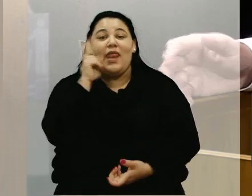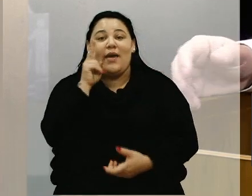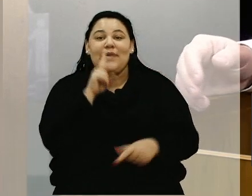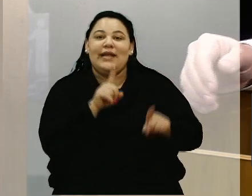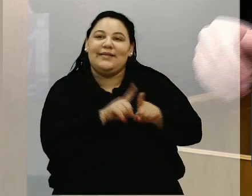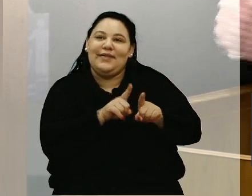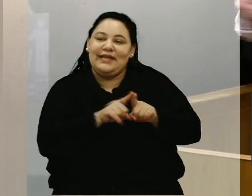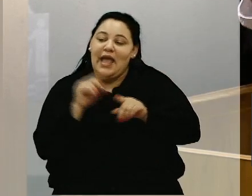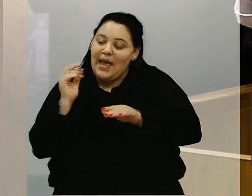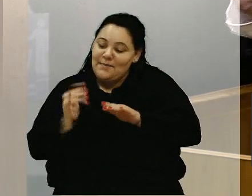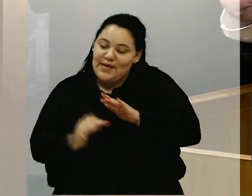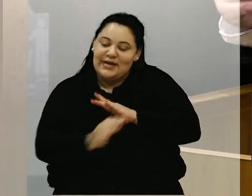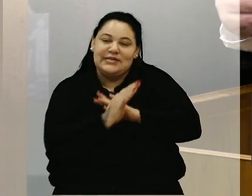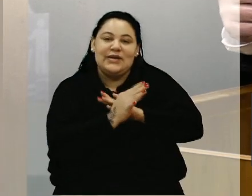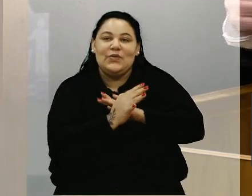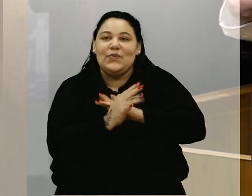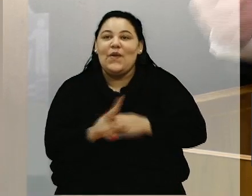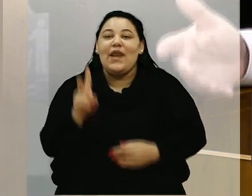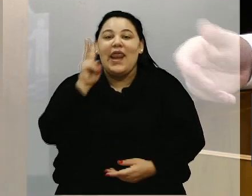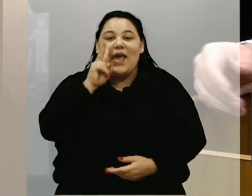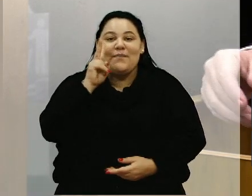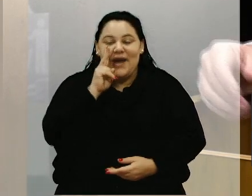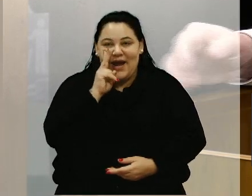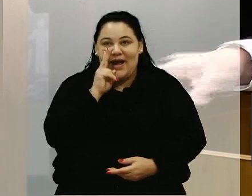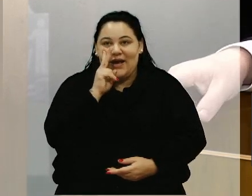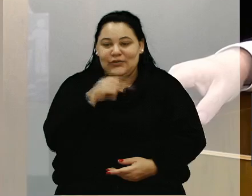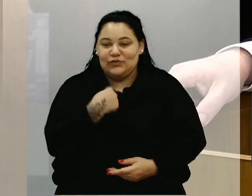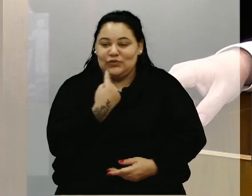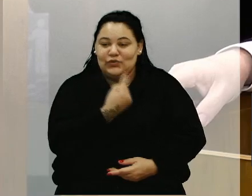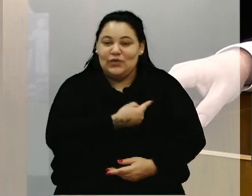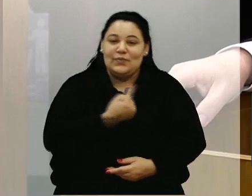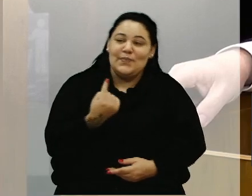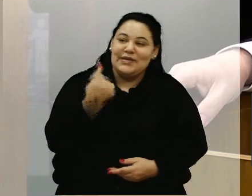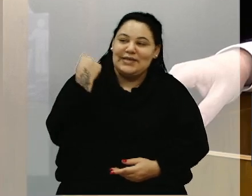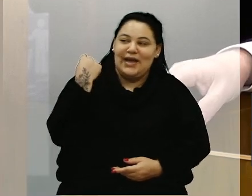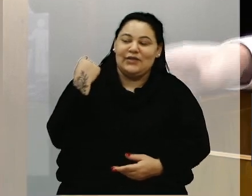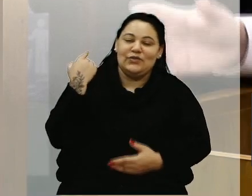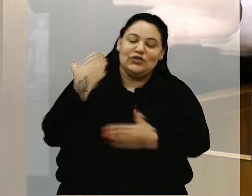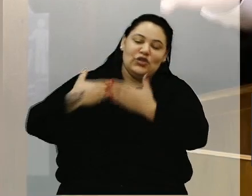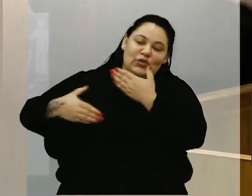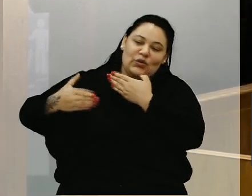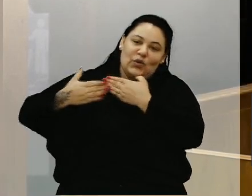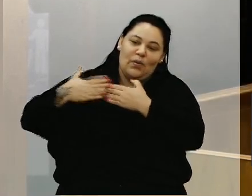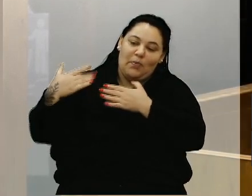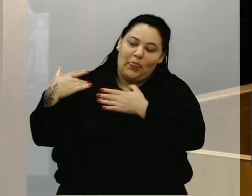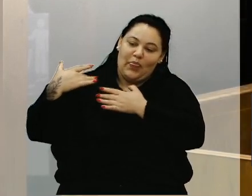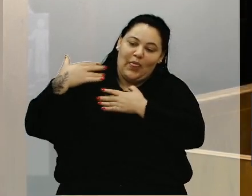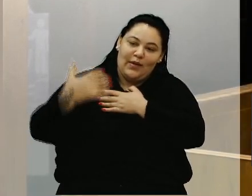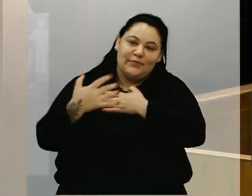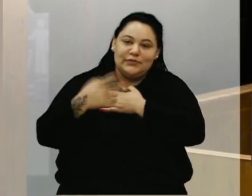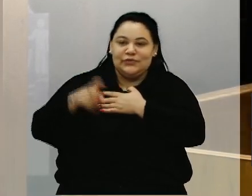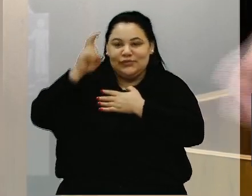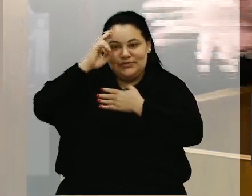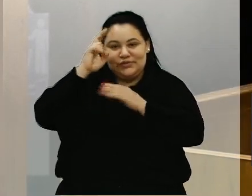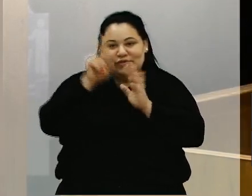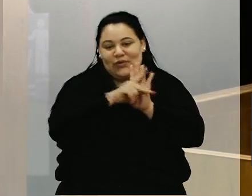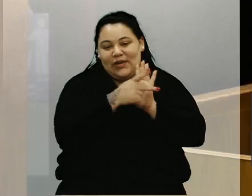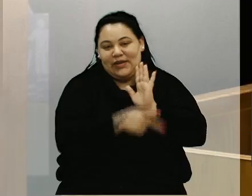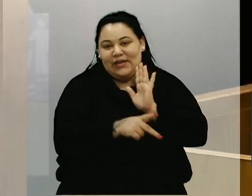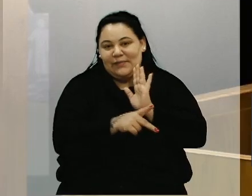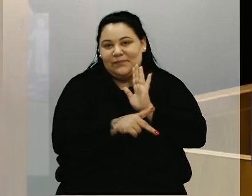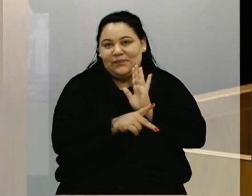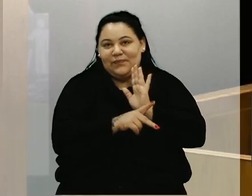da imigração, lembrar dos nossos antepassados e de toda essa cultura que veio ao Rio Grande do Sul,